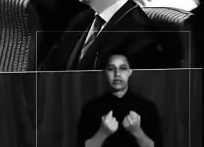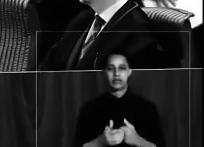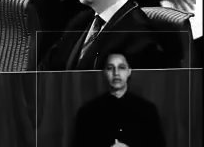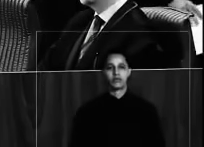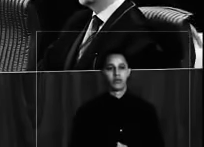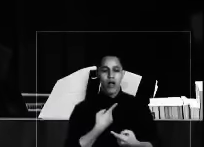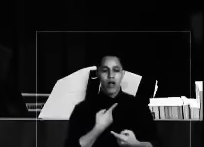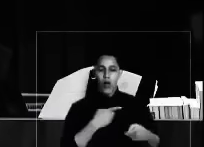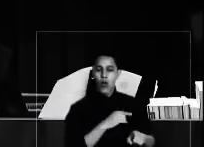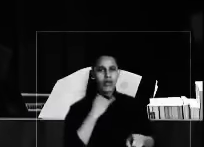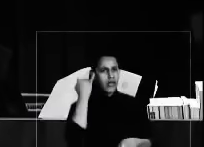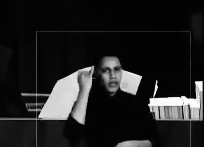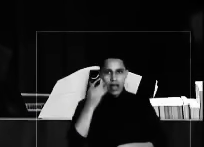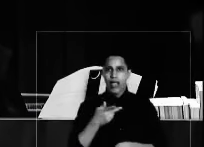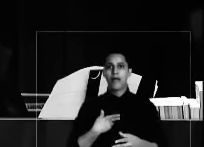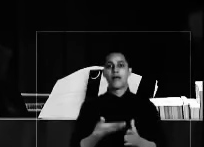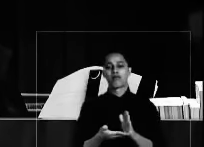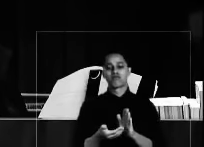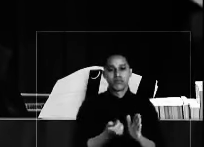querer ou apoiar.